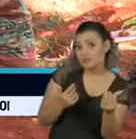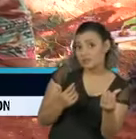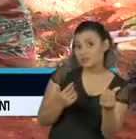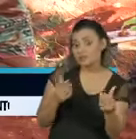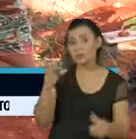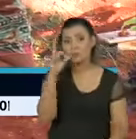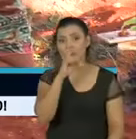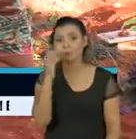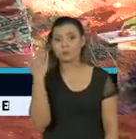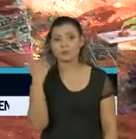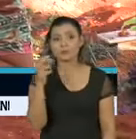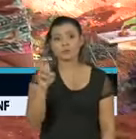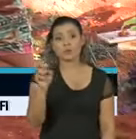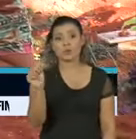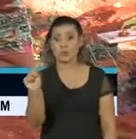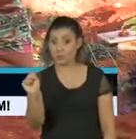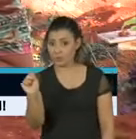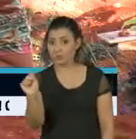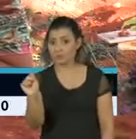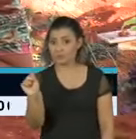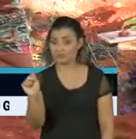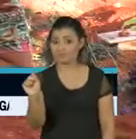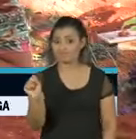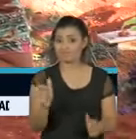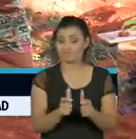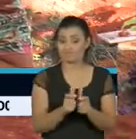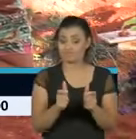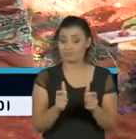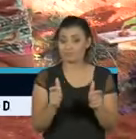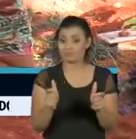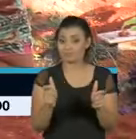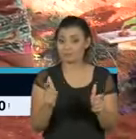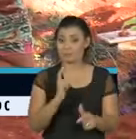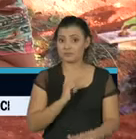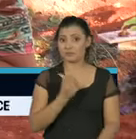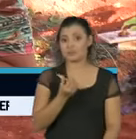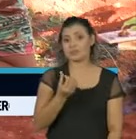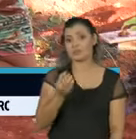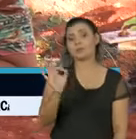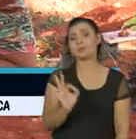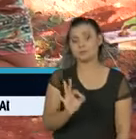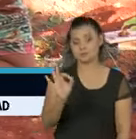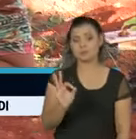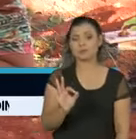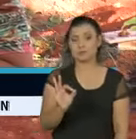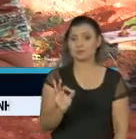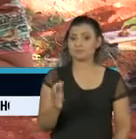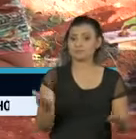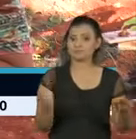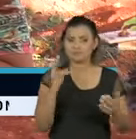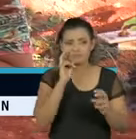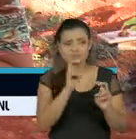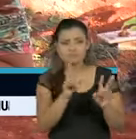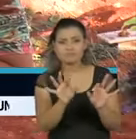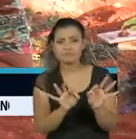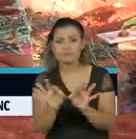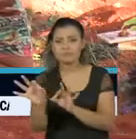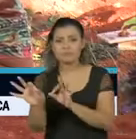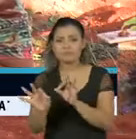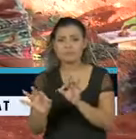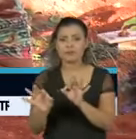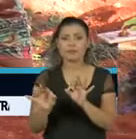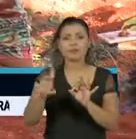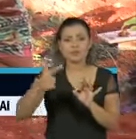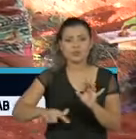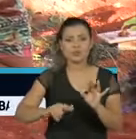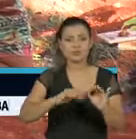e no domingo 58. Um aumento de cerca de 60%. A imagem dos preparativos para a chegada de